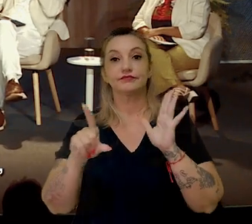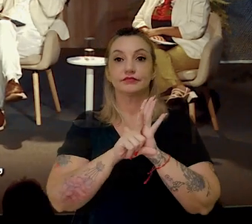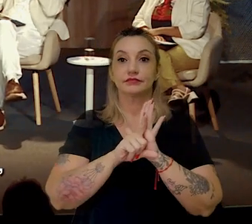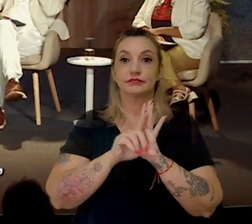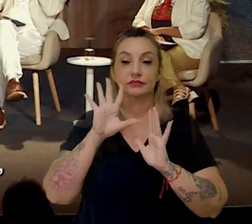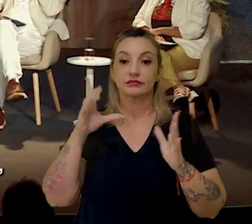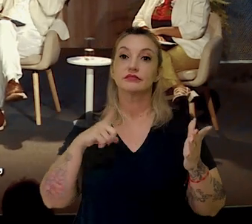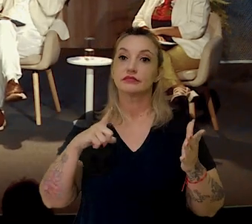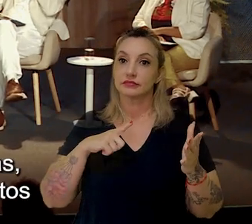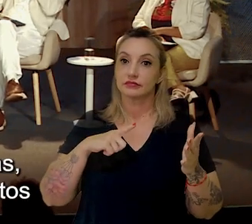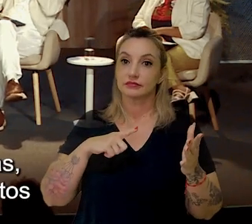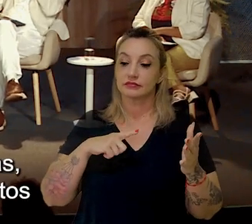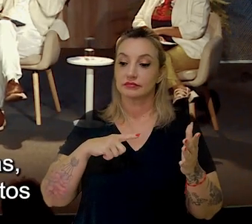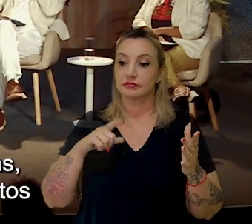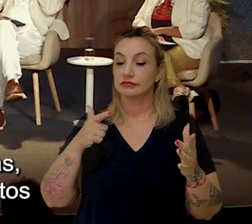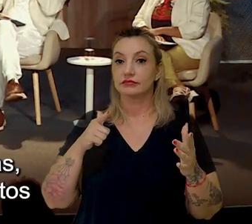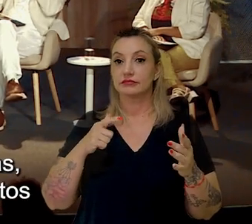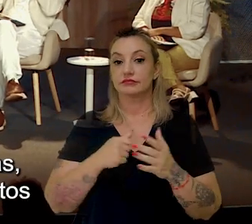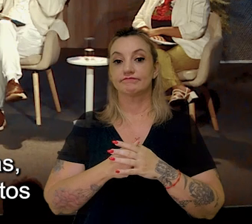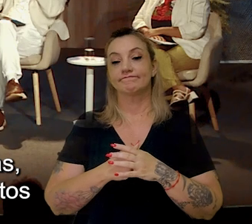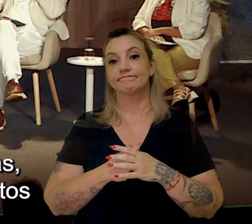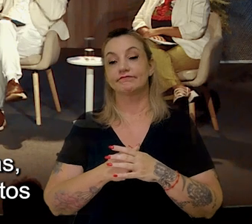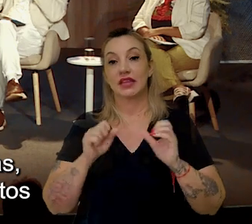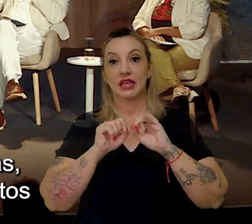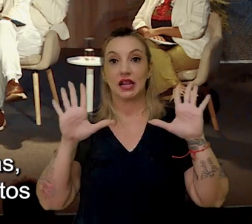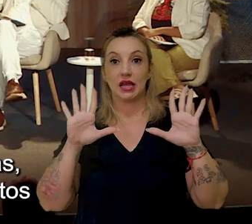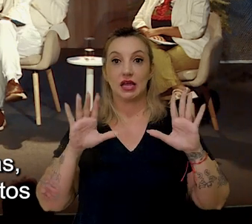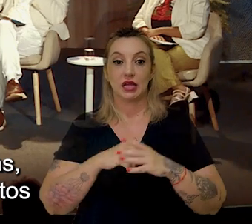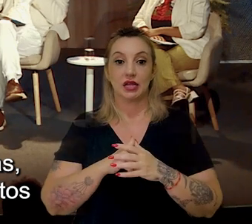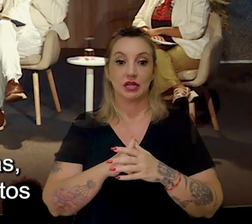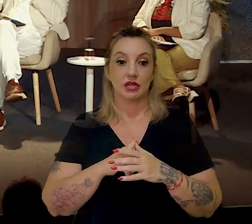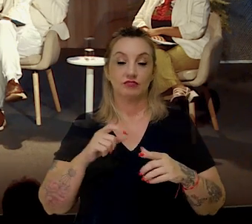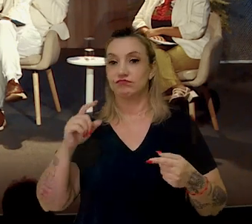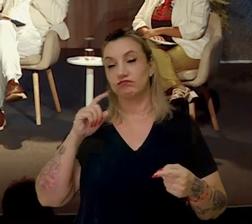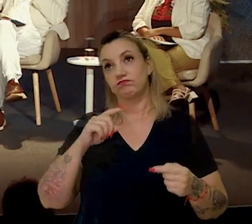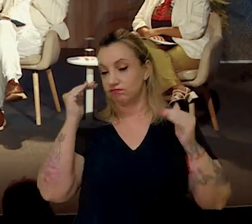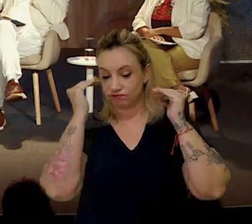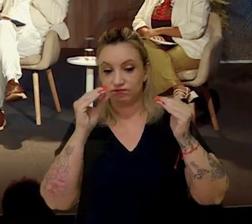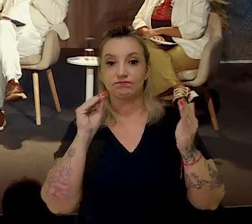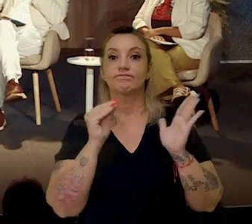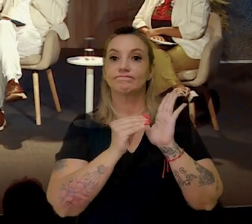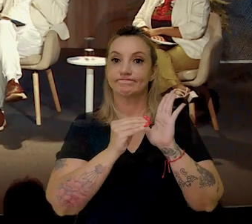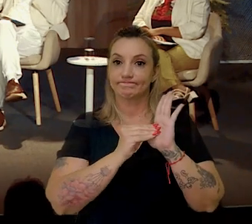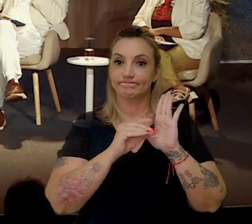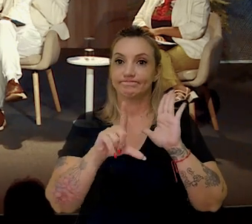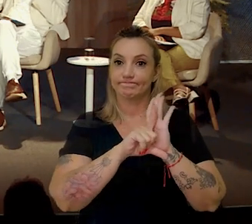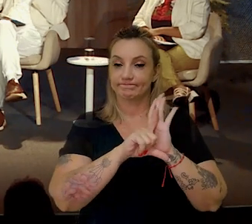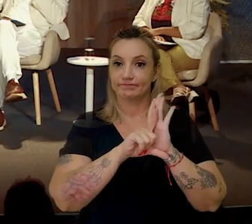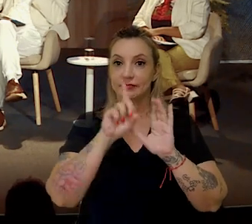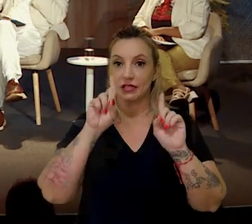consequências hoje ainda né não são tão consequências muito Claras como é o caso de uma violação de direitos humanos Então existe aqui uma